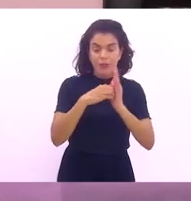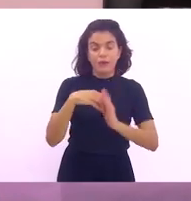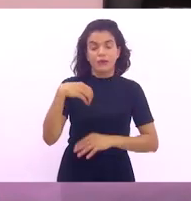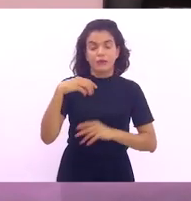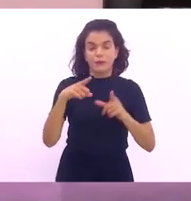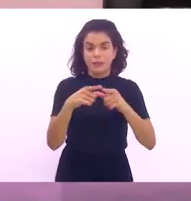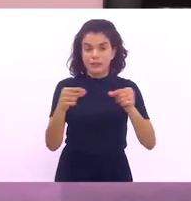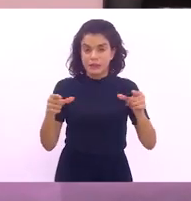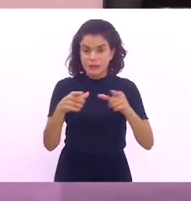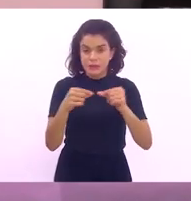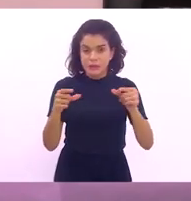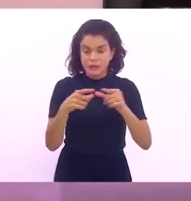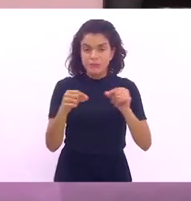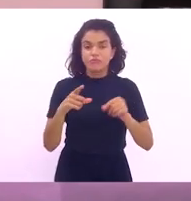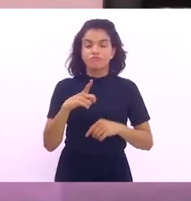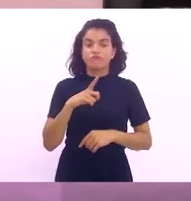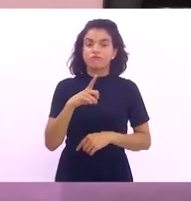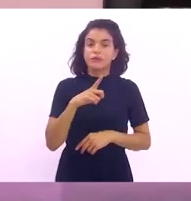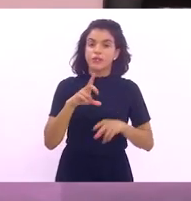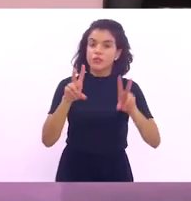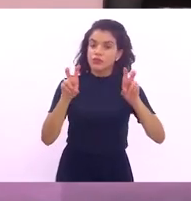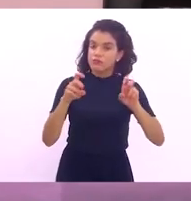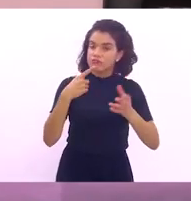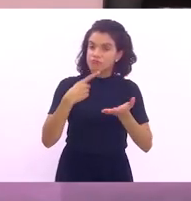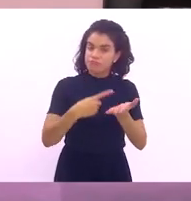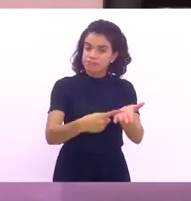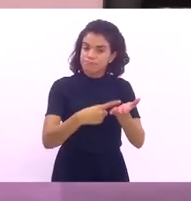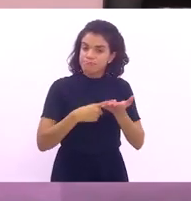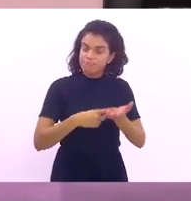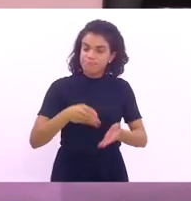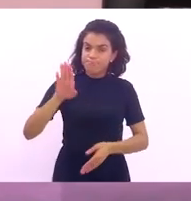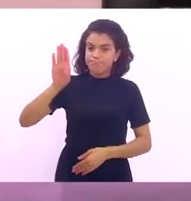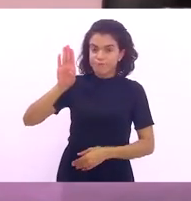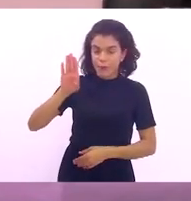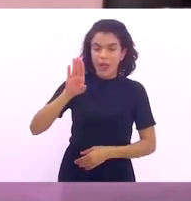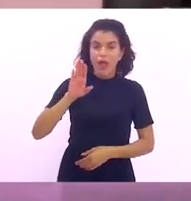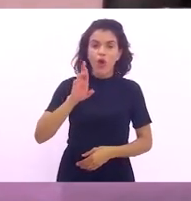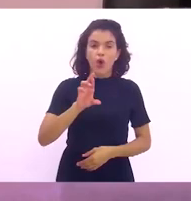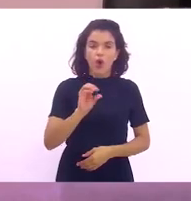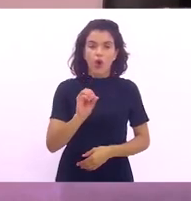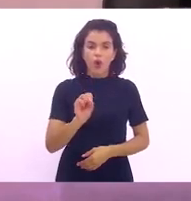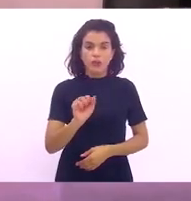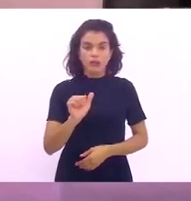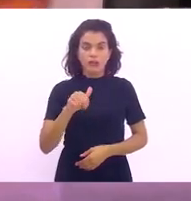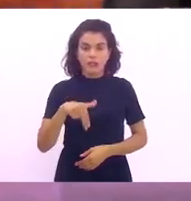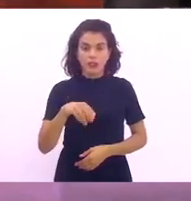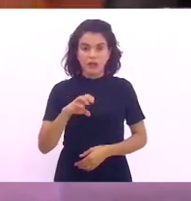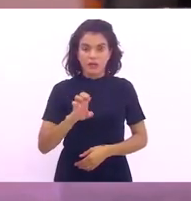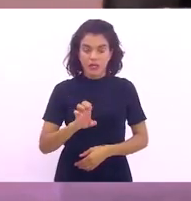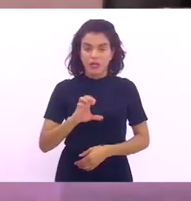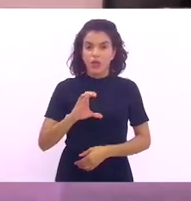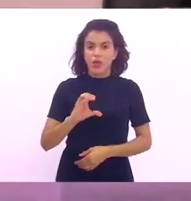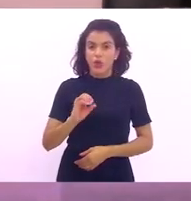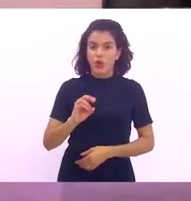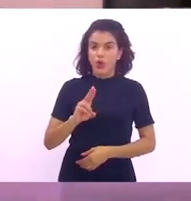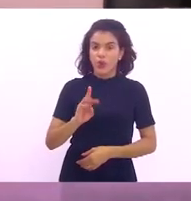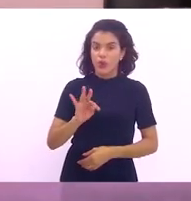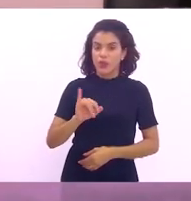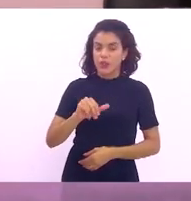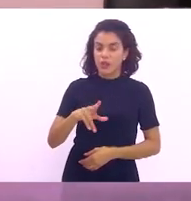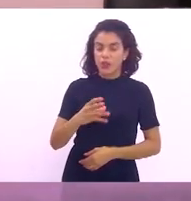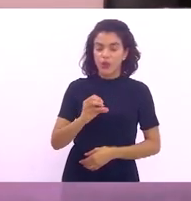ela que diante do compromisso a senhora Rosane Coutinho estará presencialmente